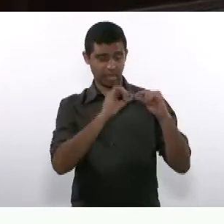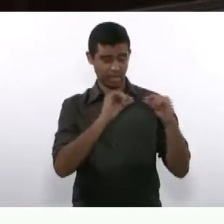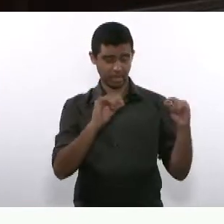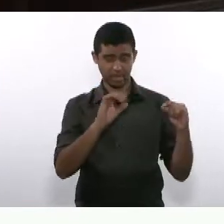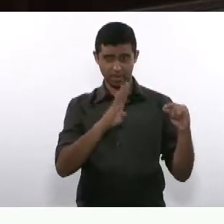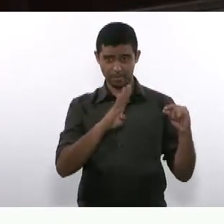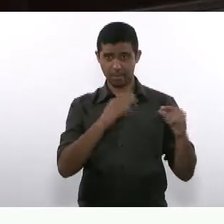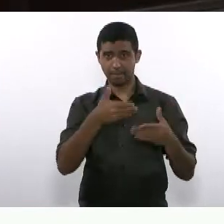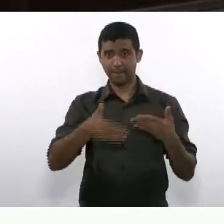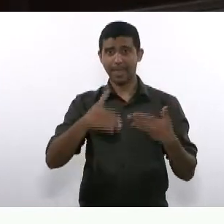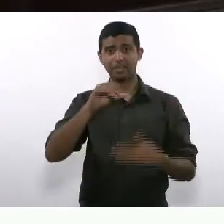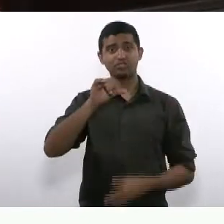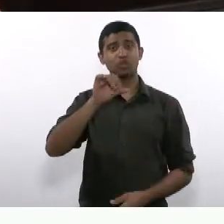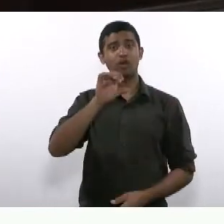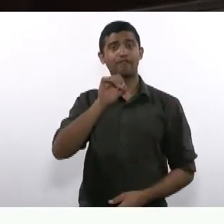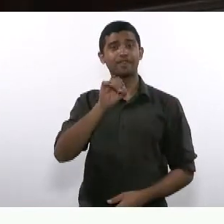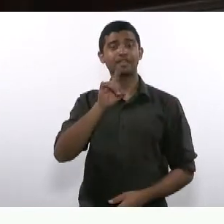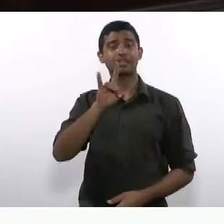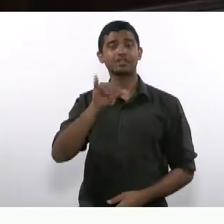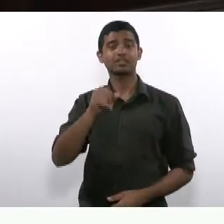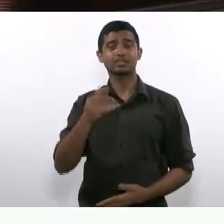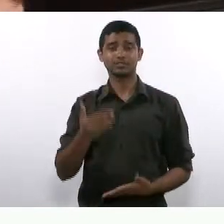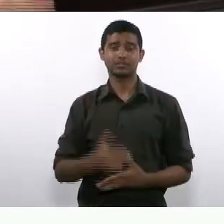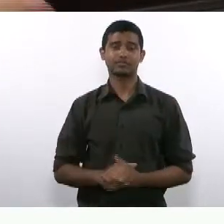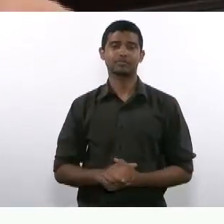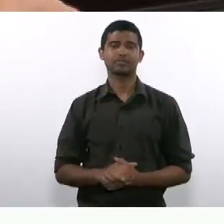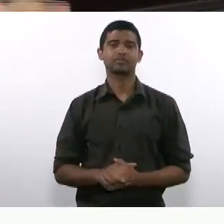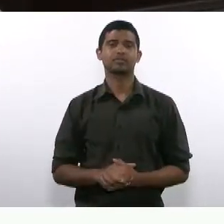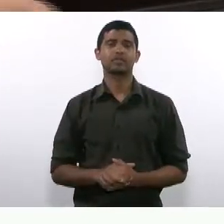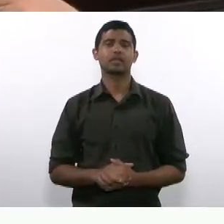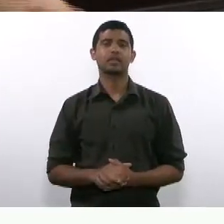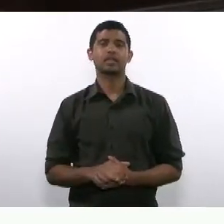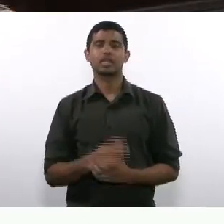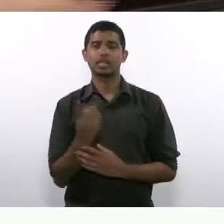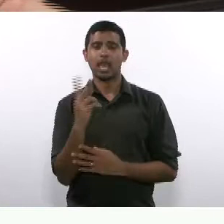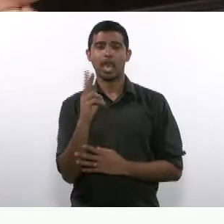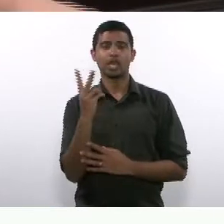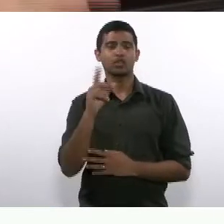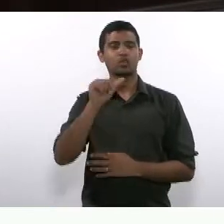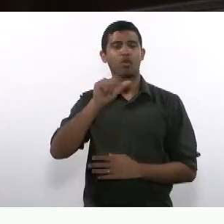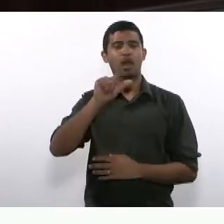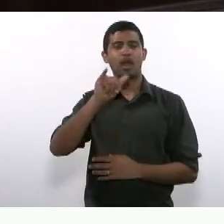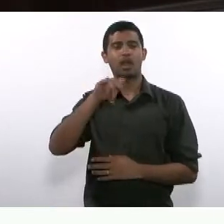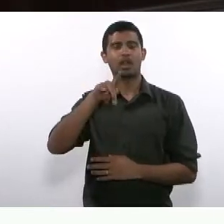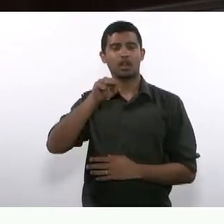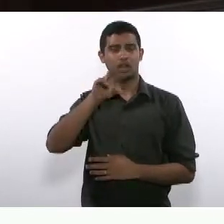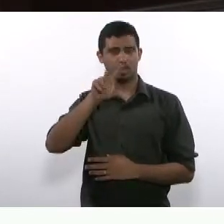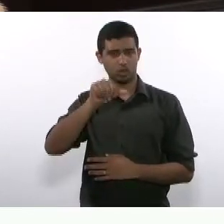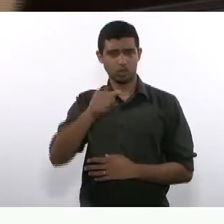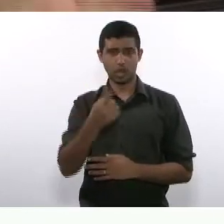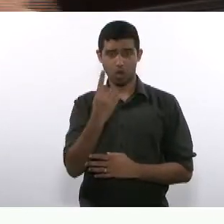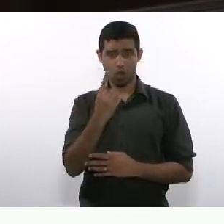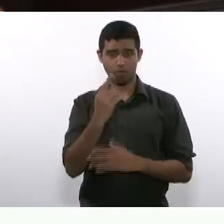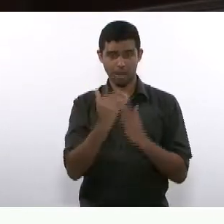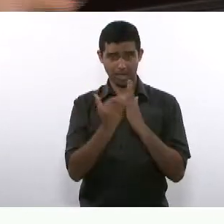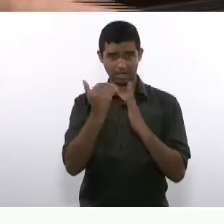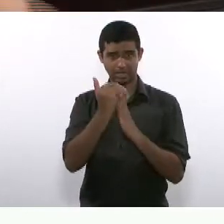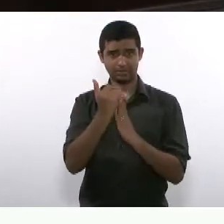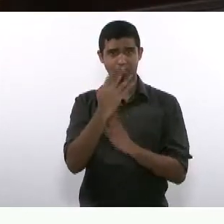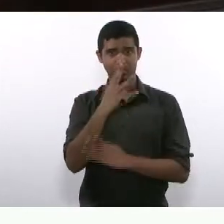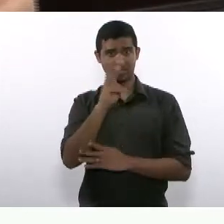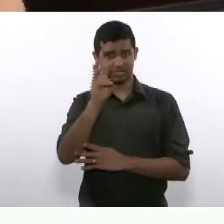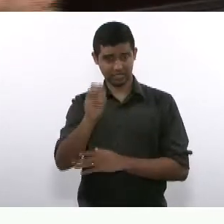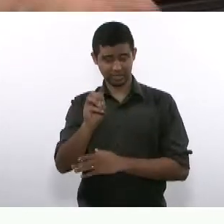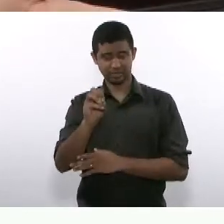90 dias, que são dois tipos de alíquota, B e C, uma é acima de 450 kW e a outra entre